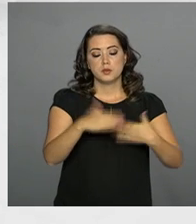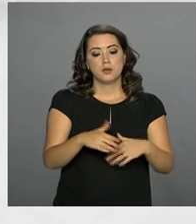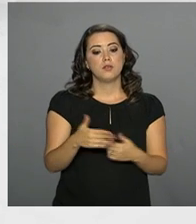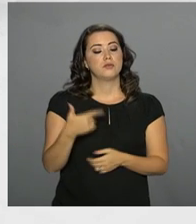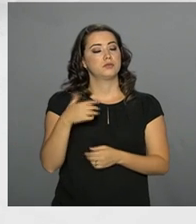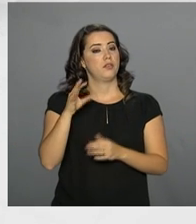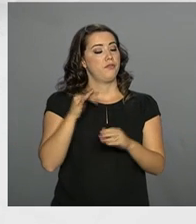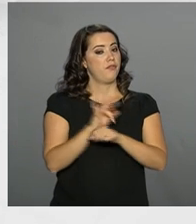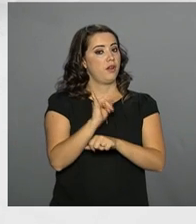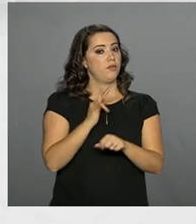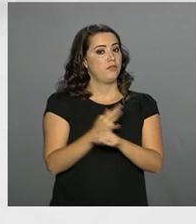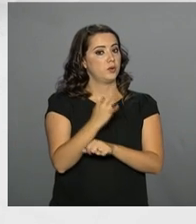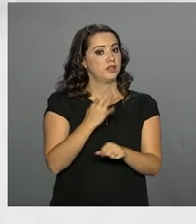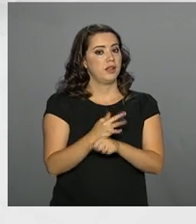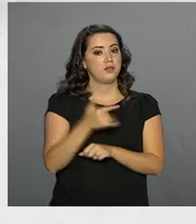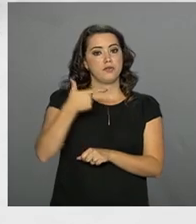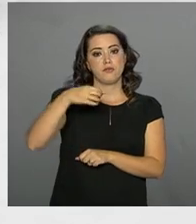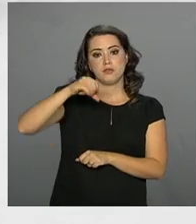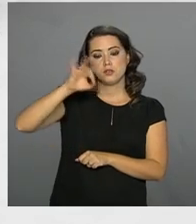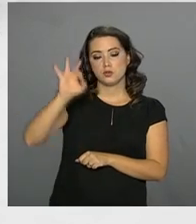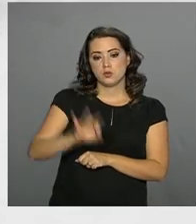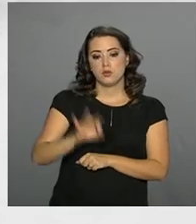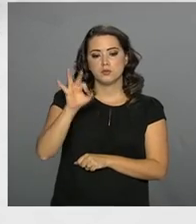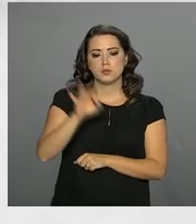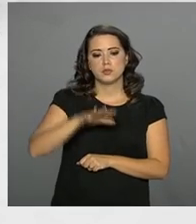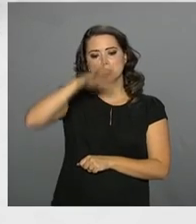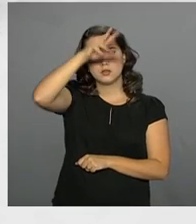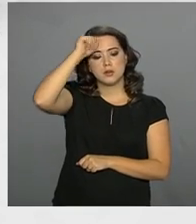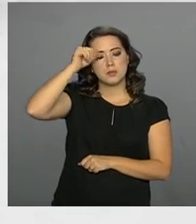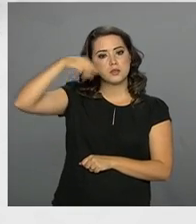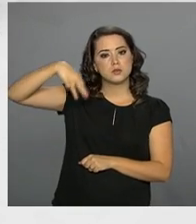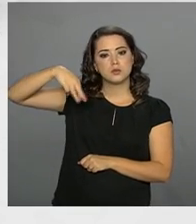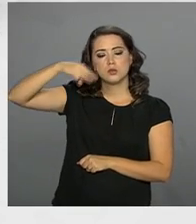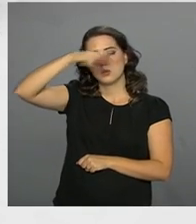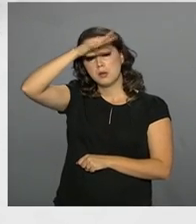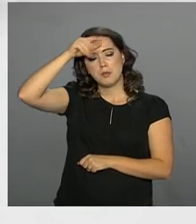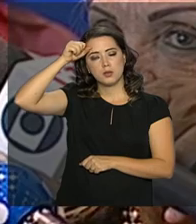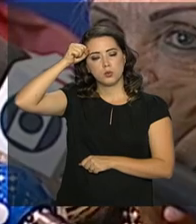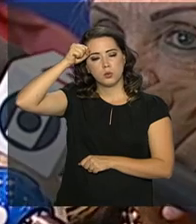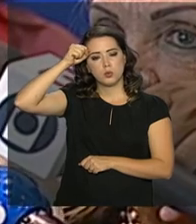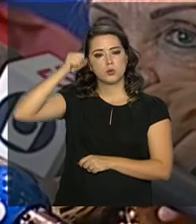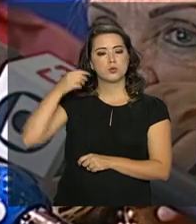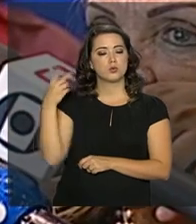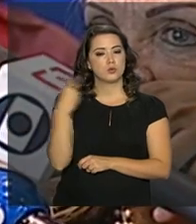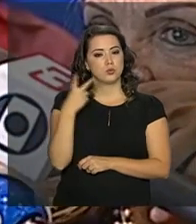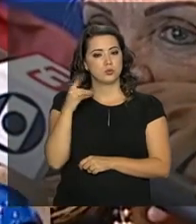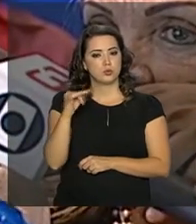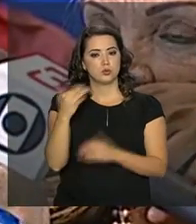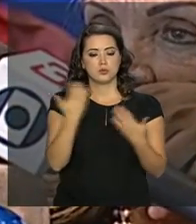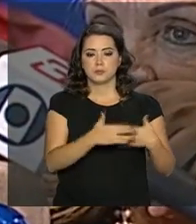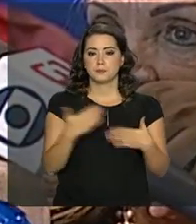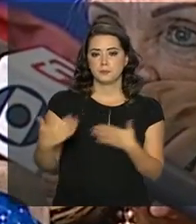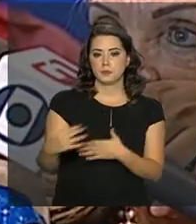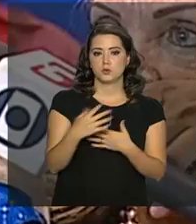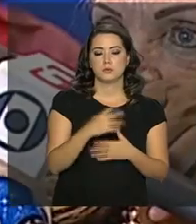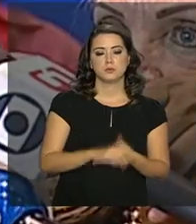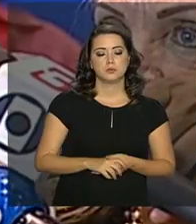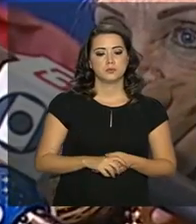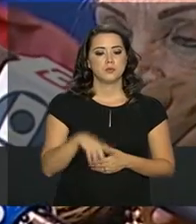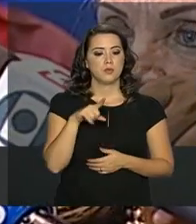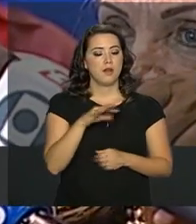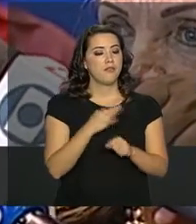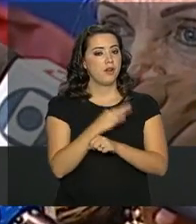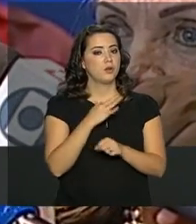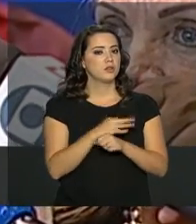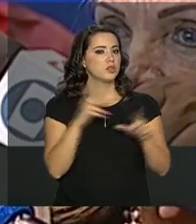estados com mais faltas foram amazonas e mato grosso nos dois dias de provas número de ausência ele diminuiu foi menor